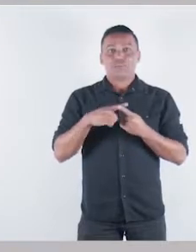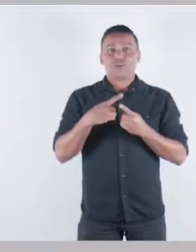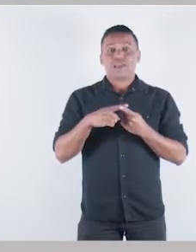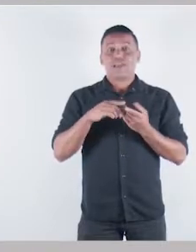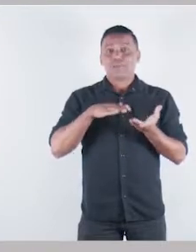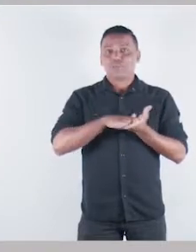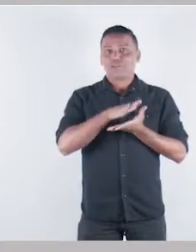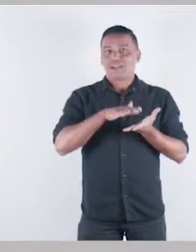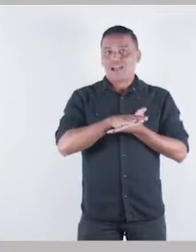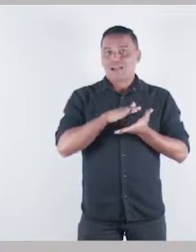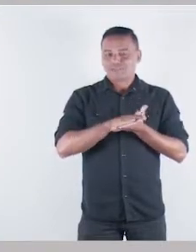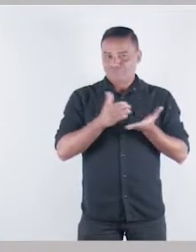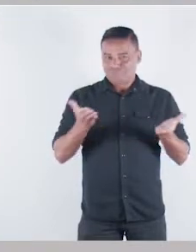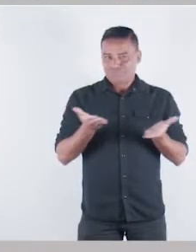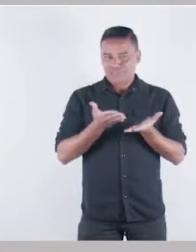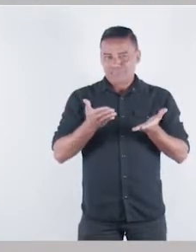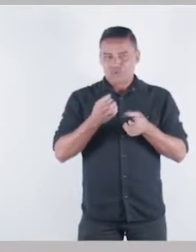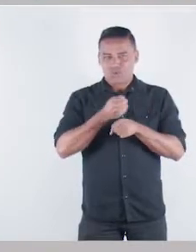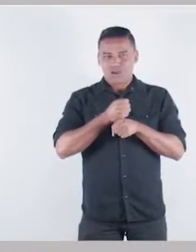publicado agora, em